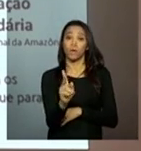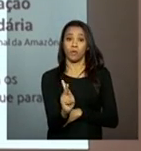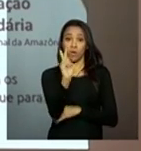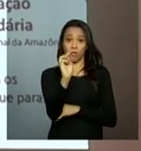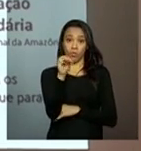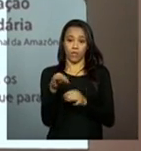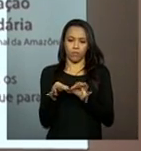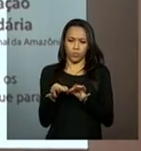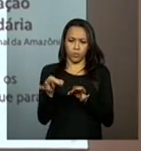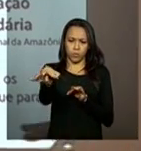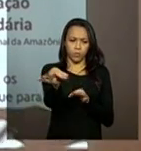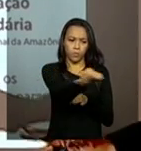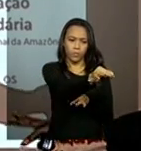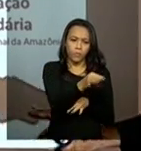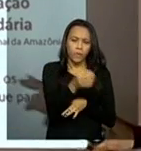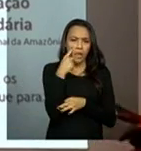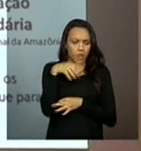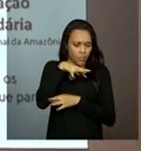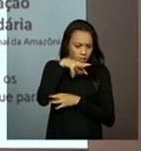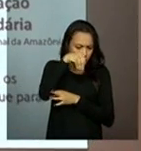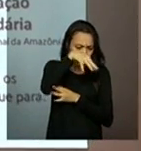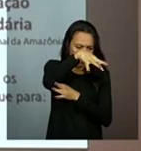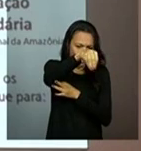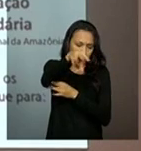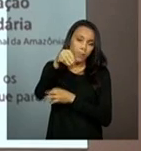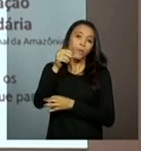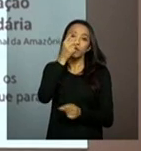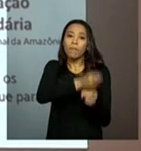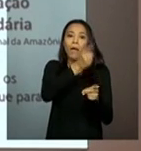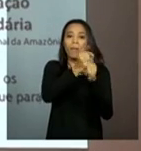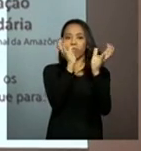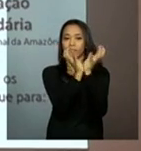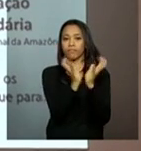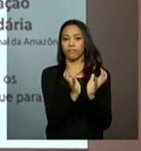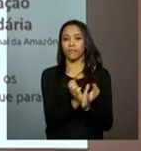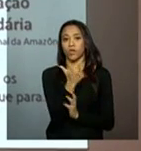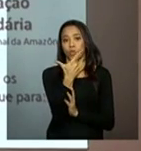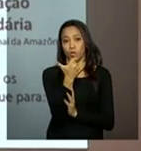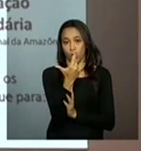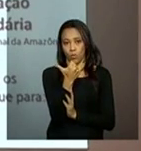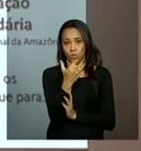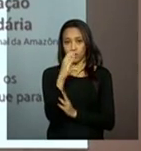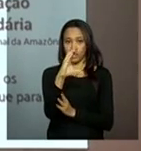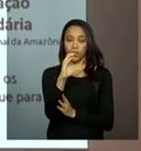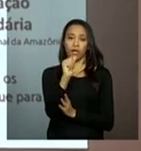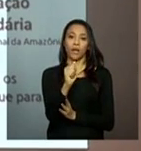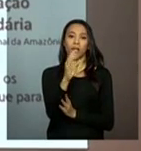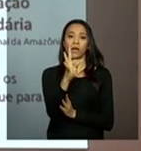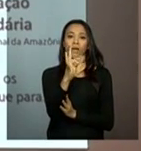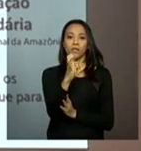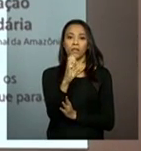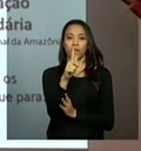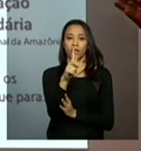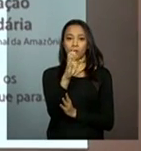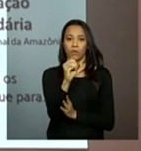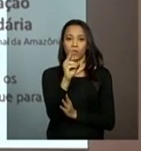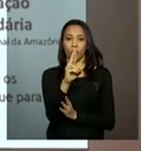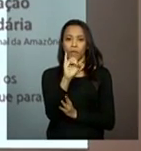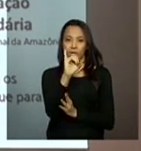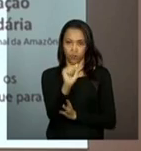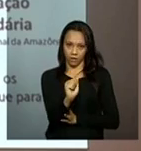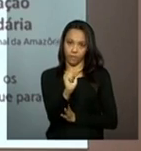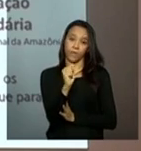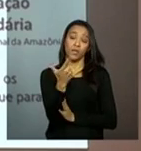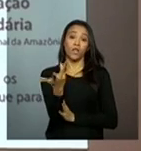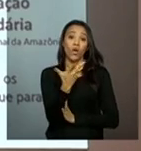e procura identificar 12 categorias distintas nesse espaço. Nós estamos aqui